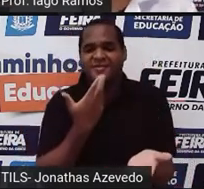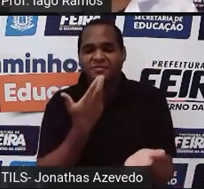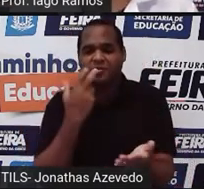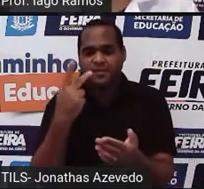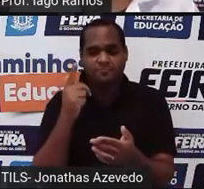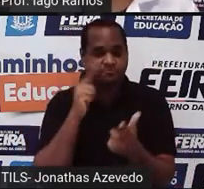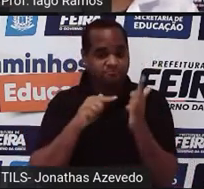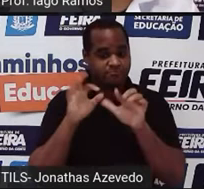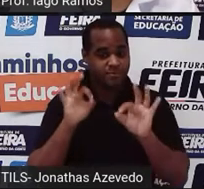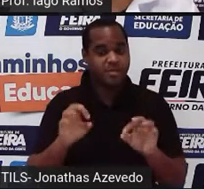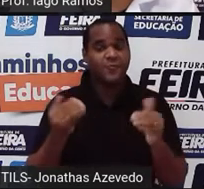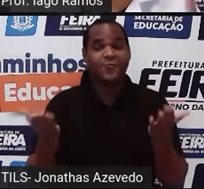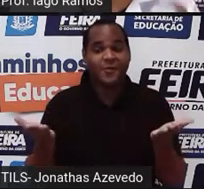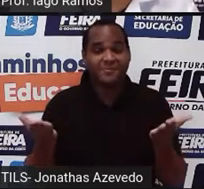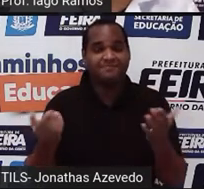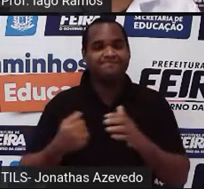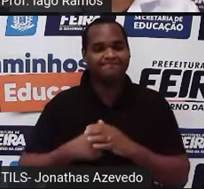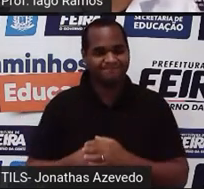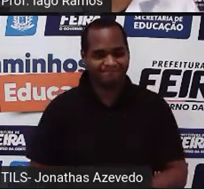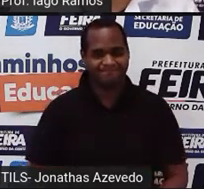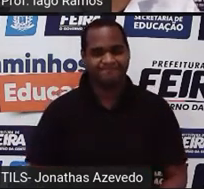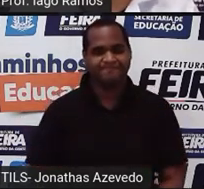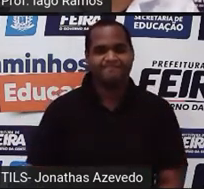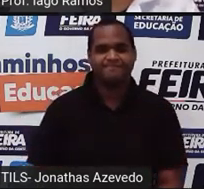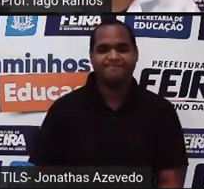você considera correta, tá bom? Vai lá.